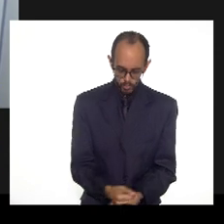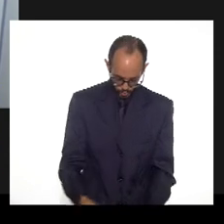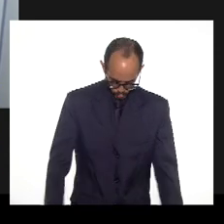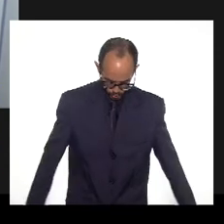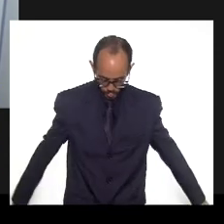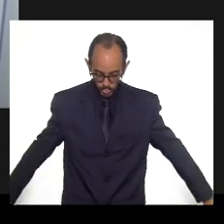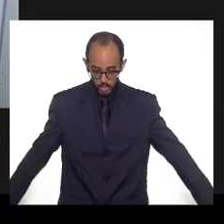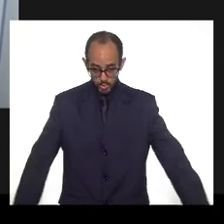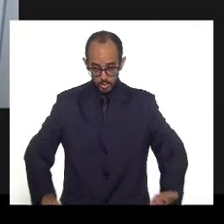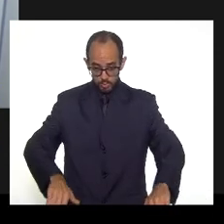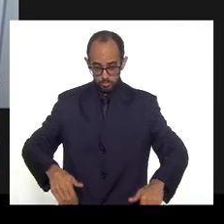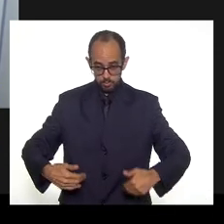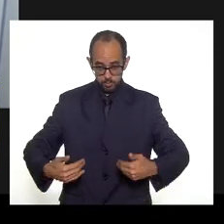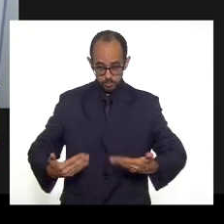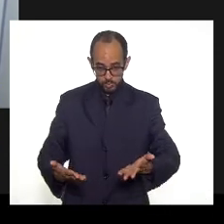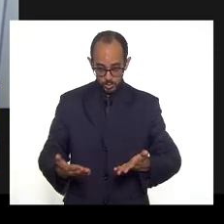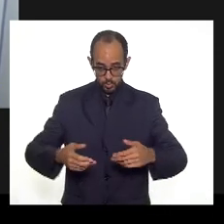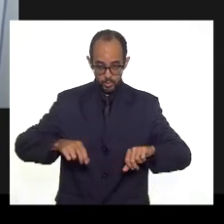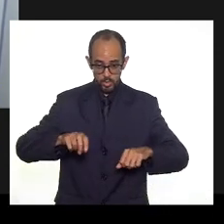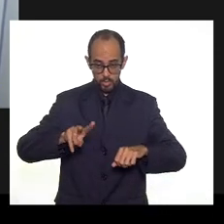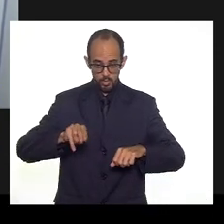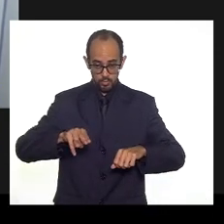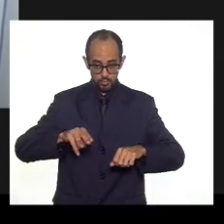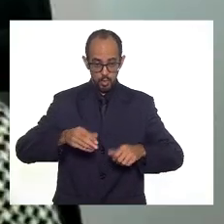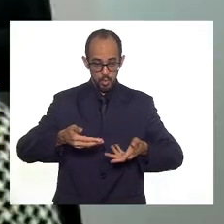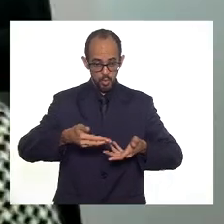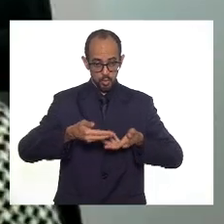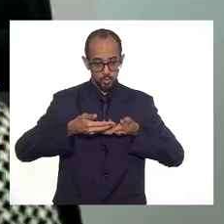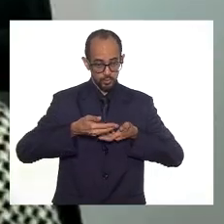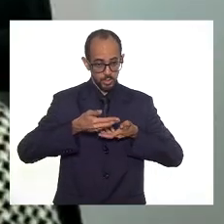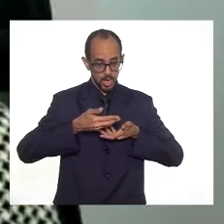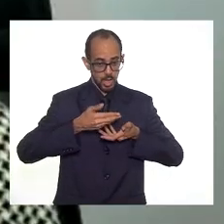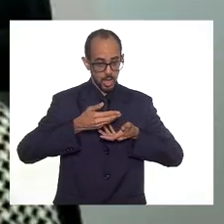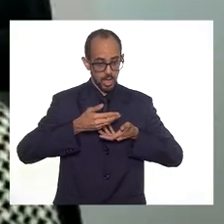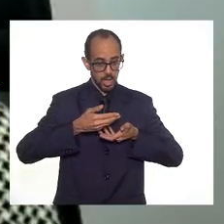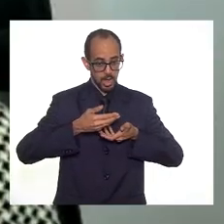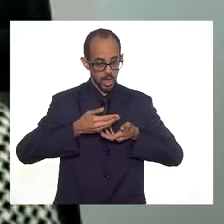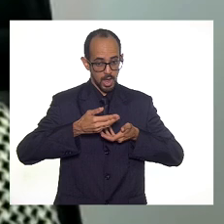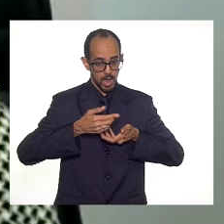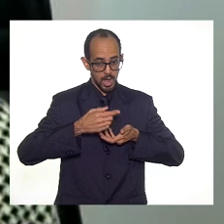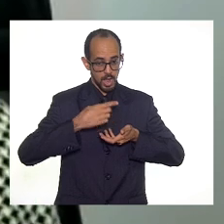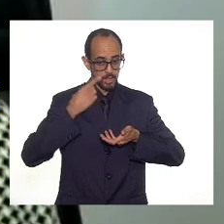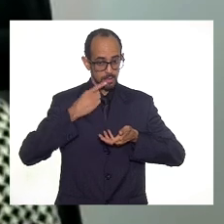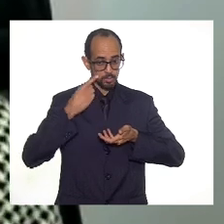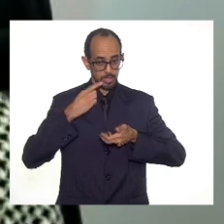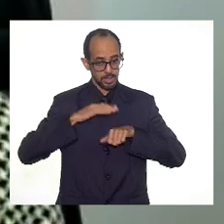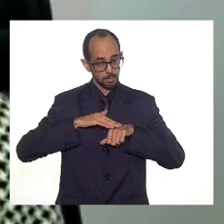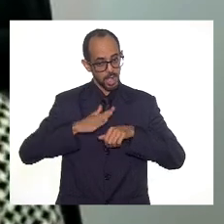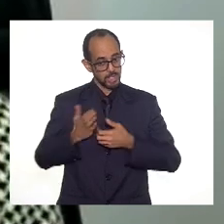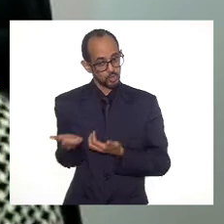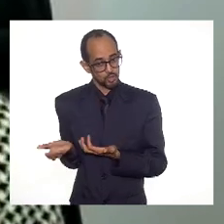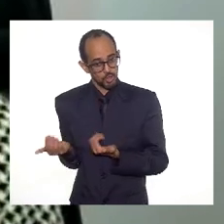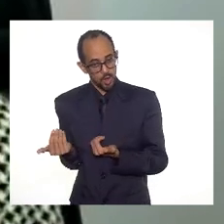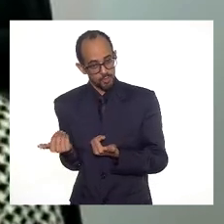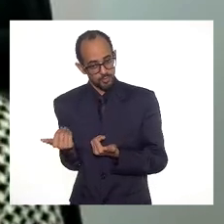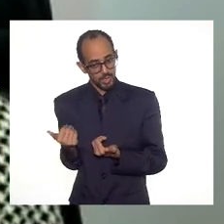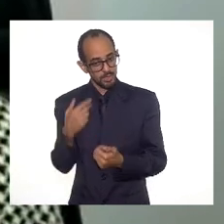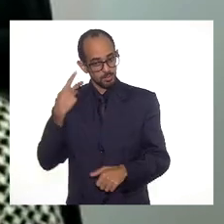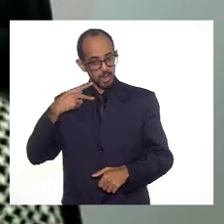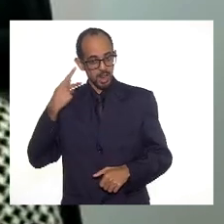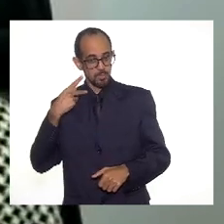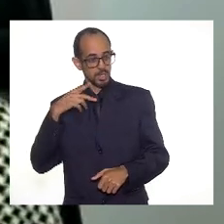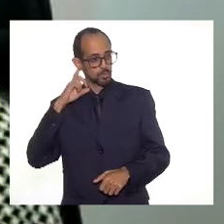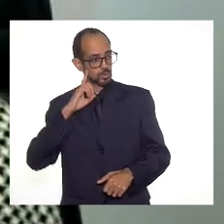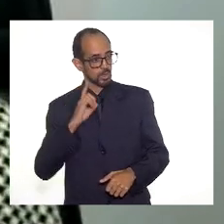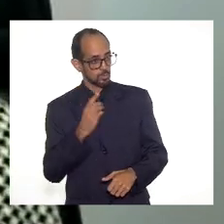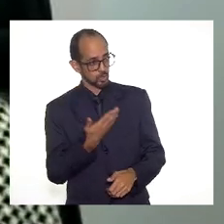Sendo assim, eu vou chamar a nossa querida deputada mais jovem do parlamento, a deputada Dani Monteiro.